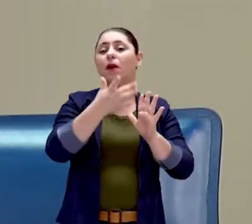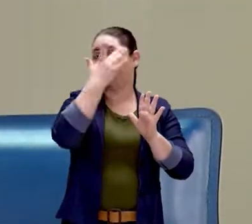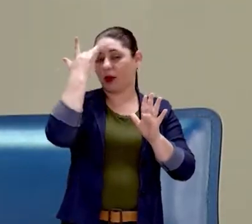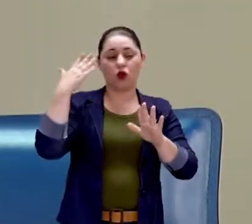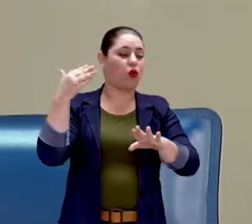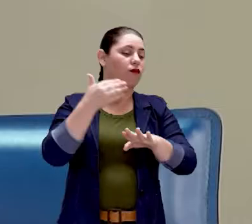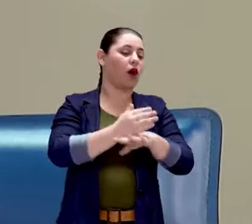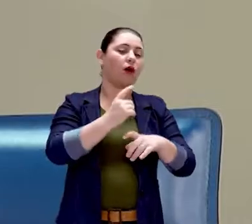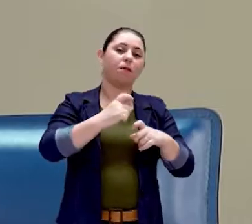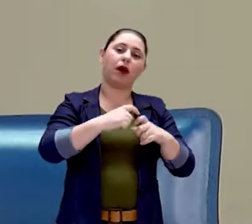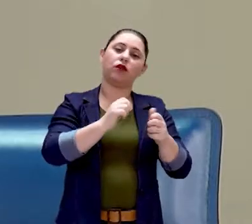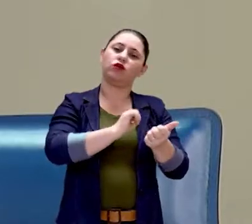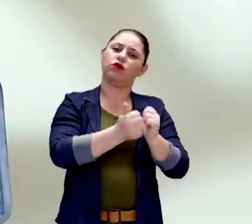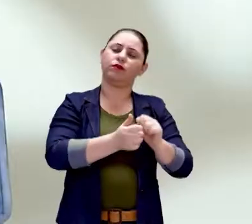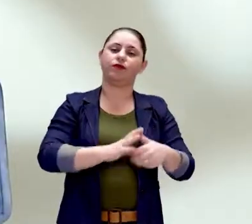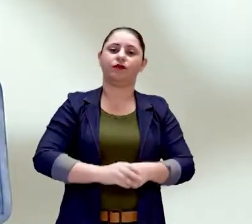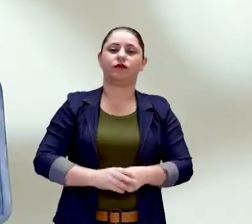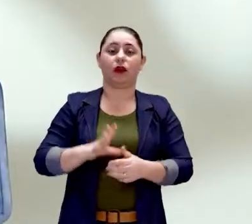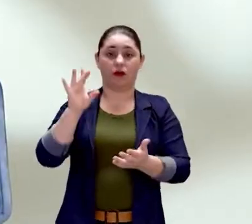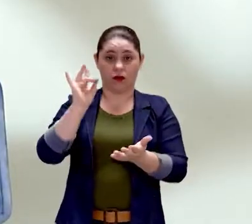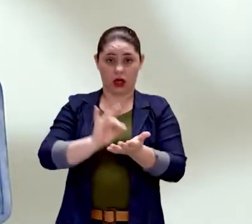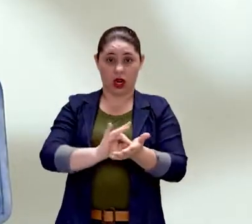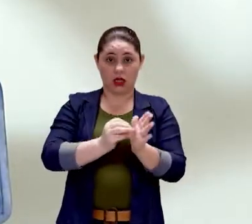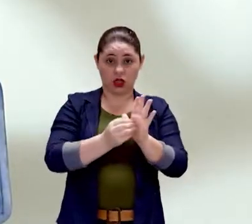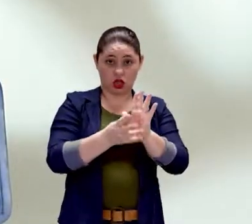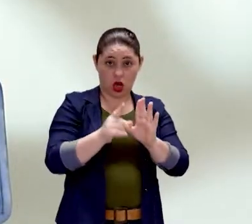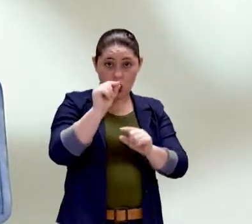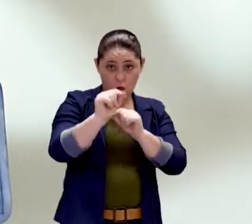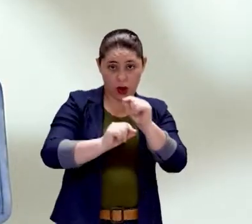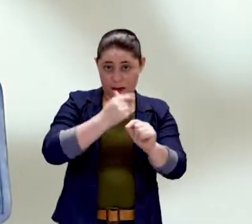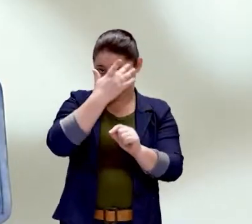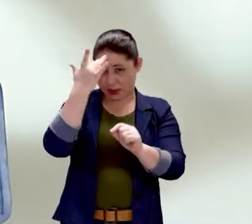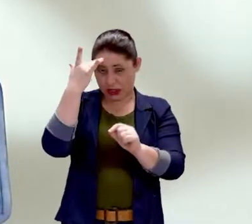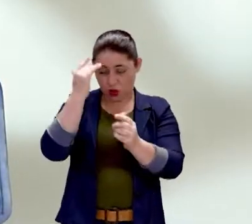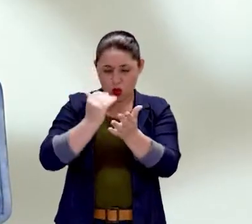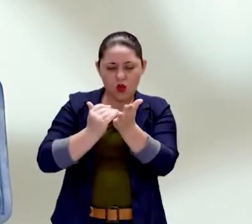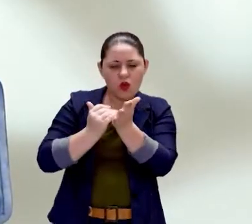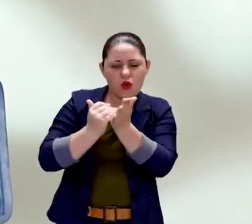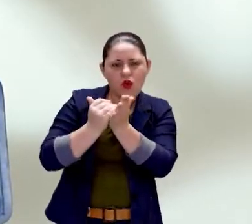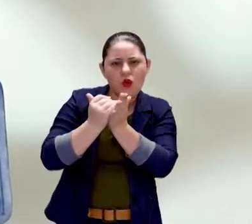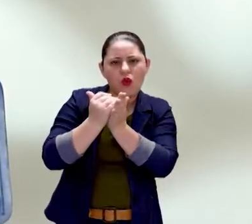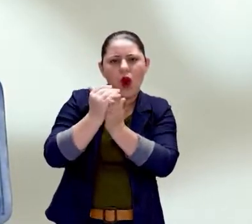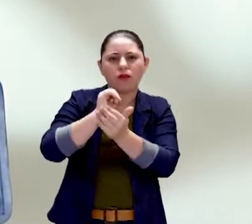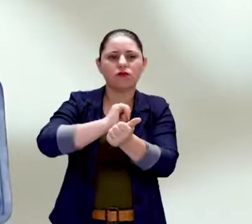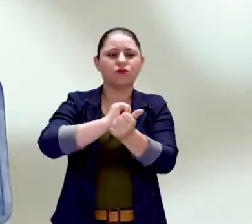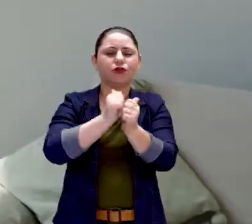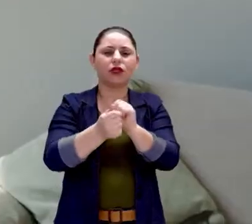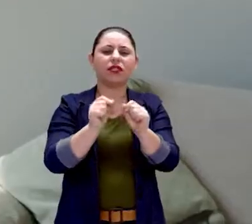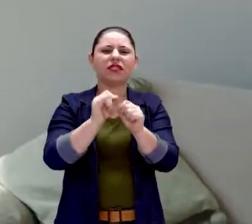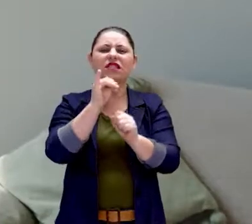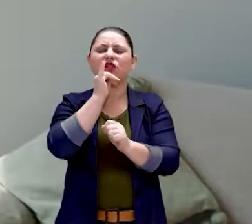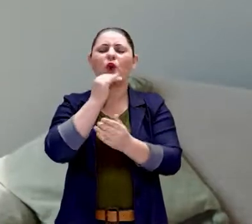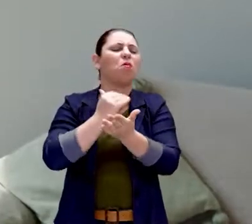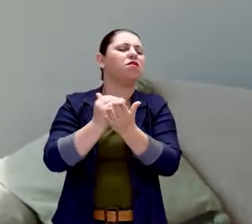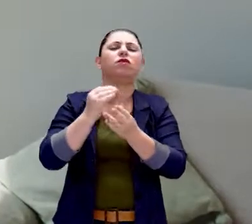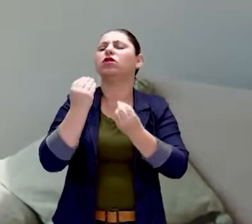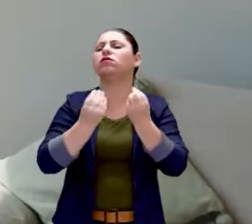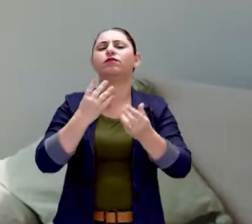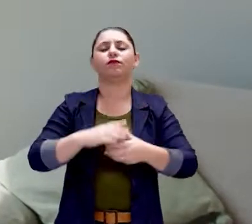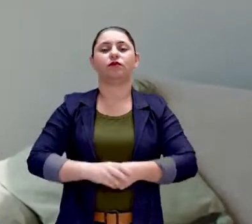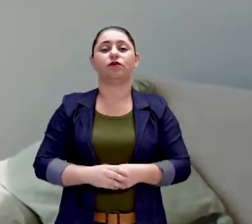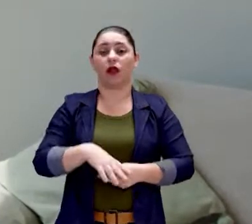ir até um médico esportivo? Na verdade, é indicado desde a pessoa que está começando uma atividade física. Como assim